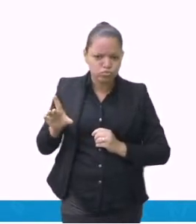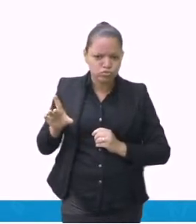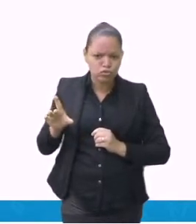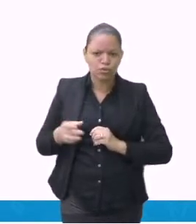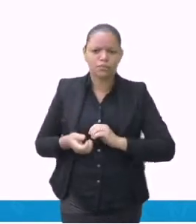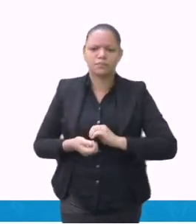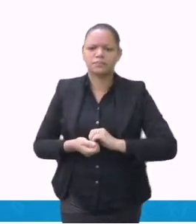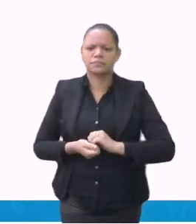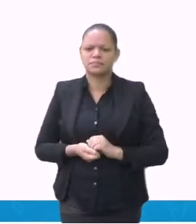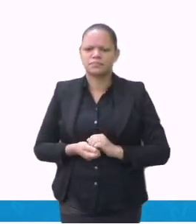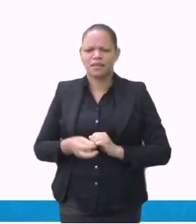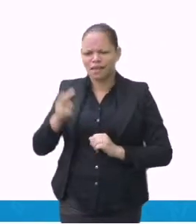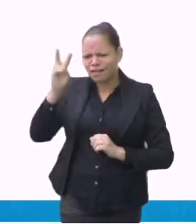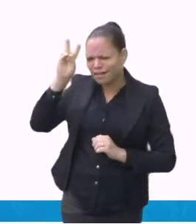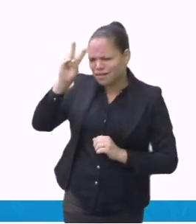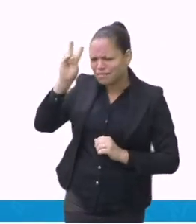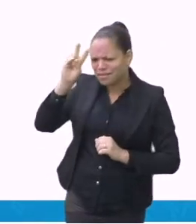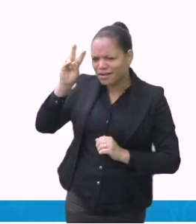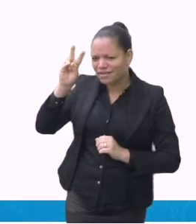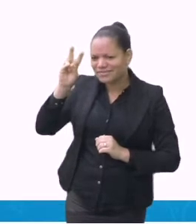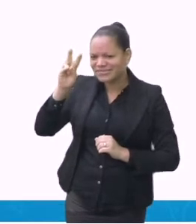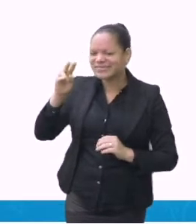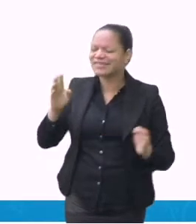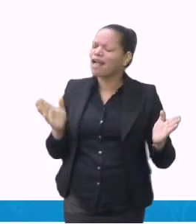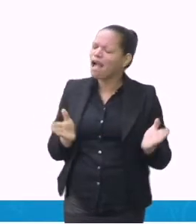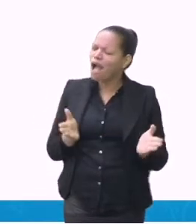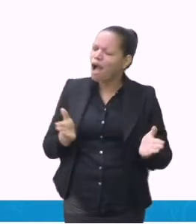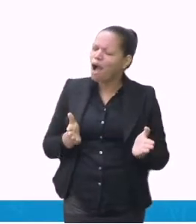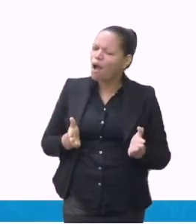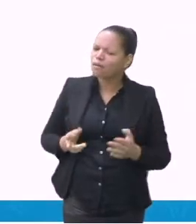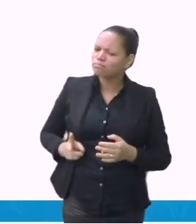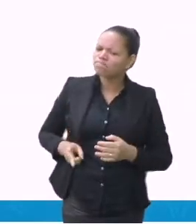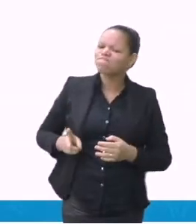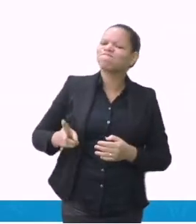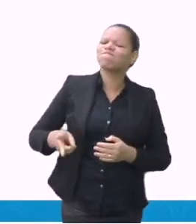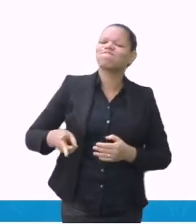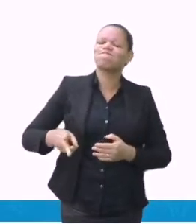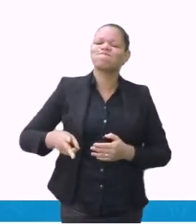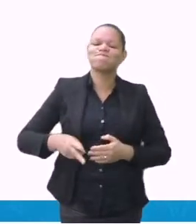letra. Lembraram? Então vamos continuar praticando.